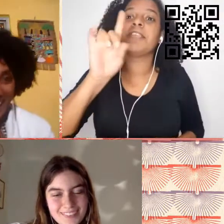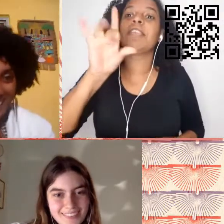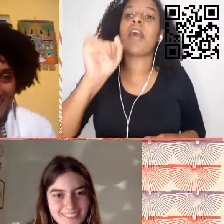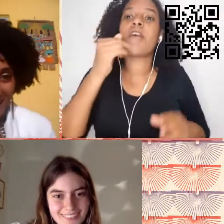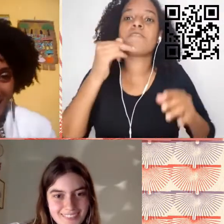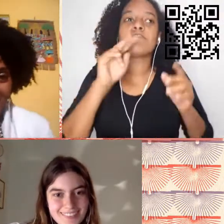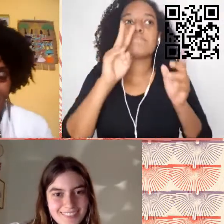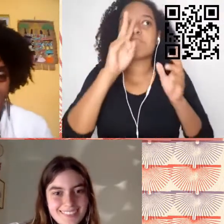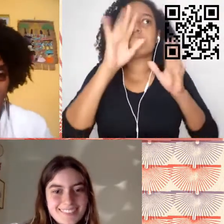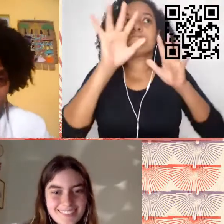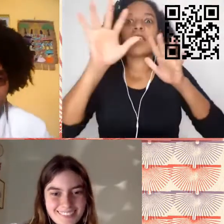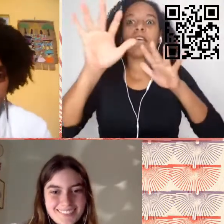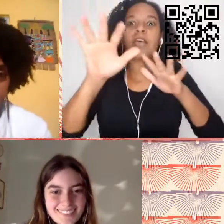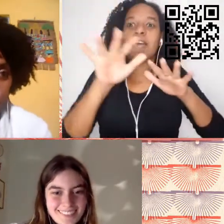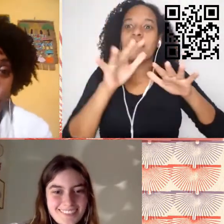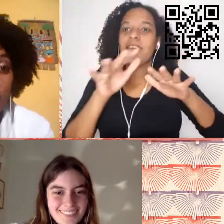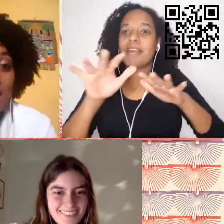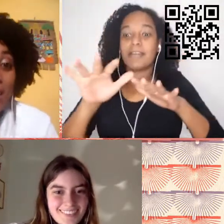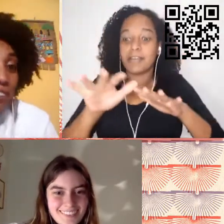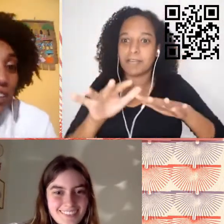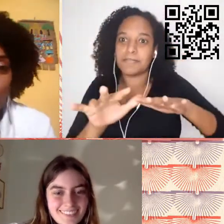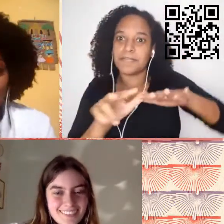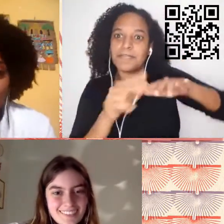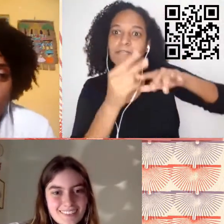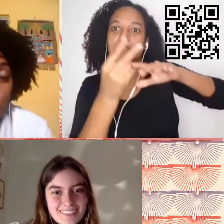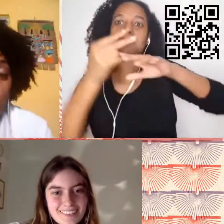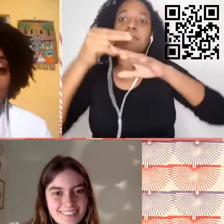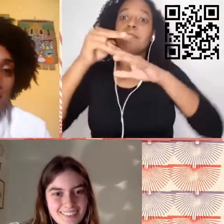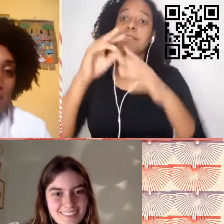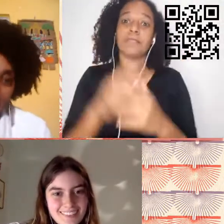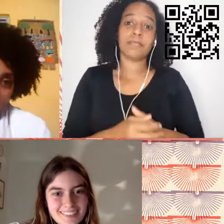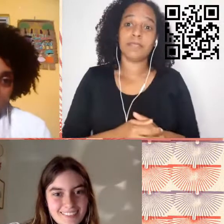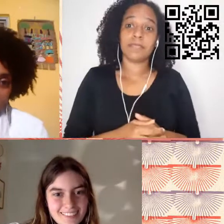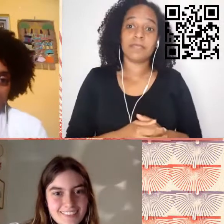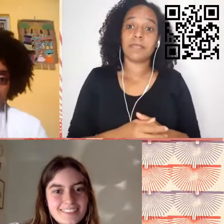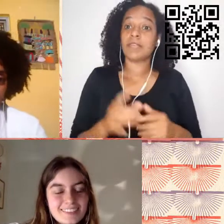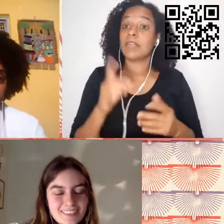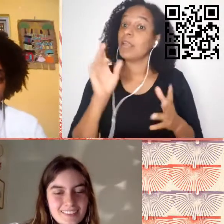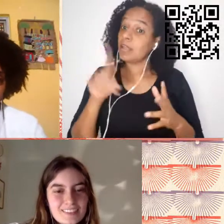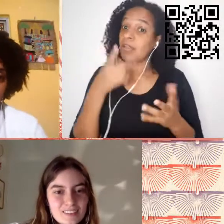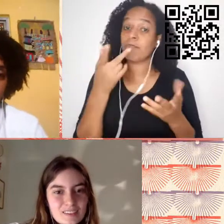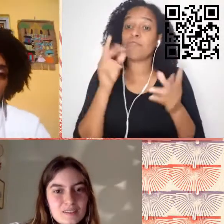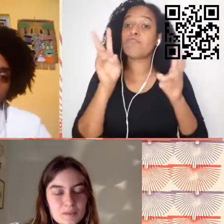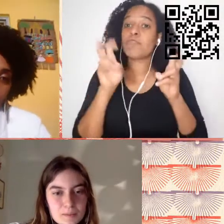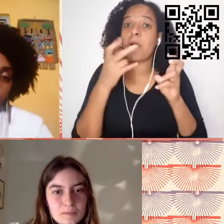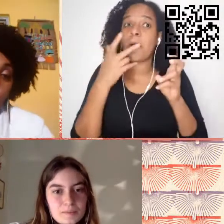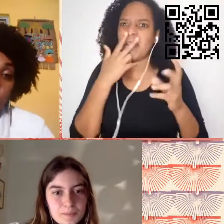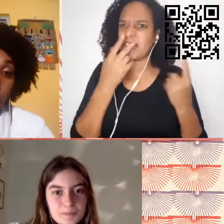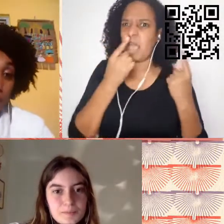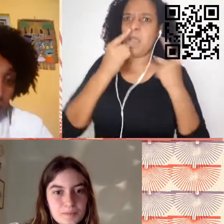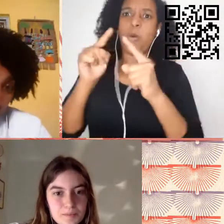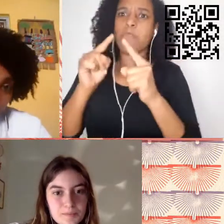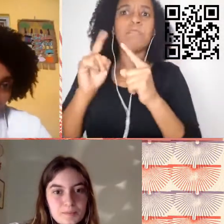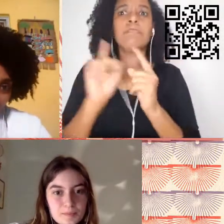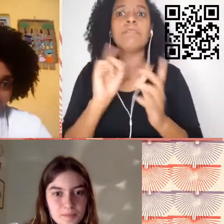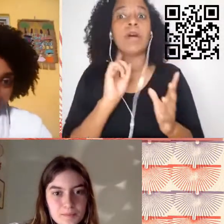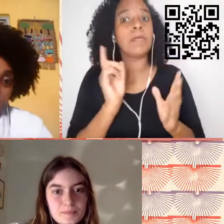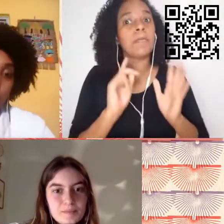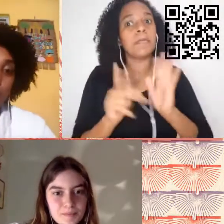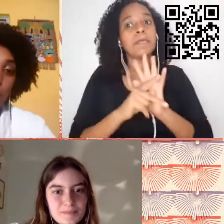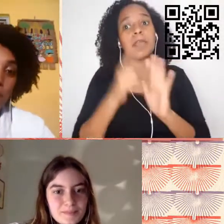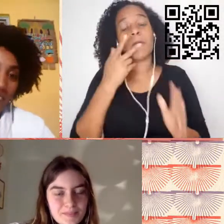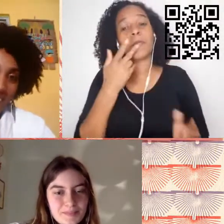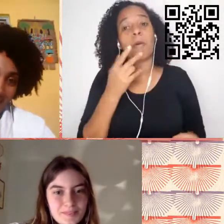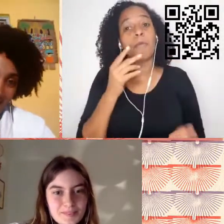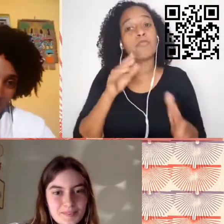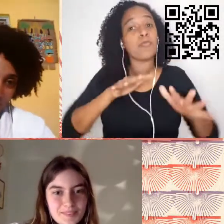momento parece, né, que é um afronto, mas ele está falando de conhecimento. Né? E esse é um espaço que a gente passeia e